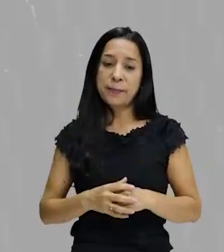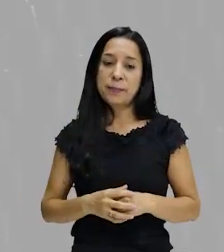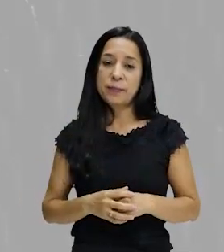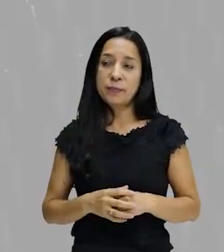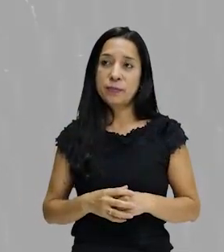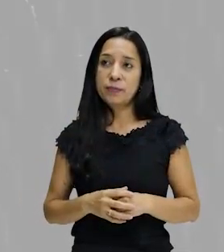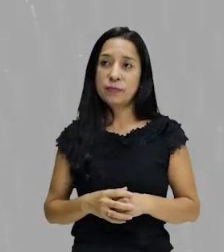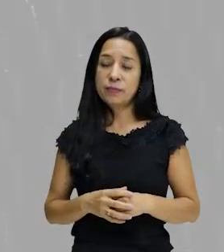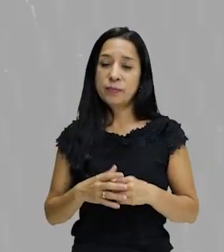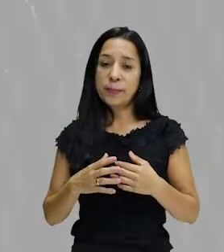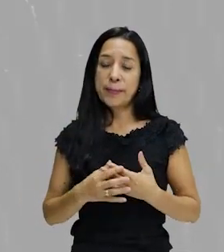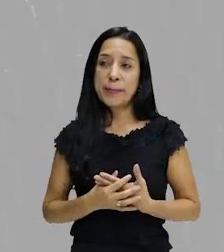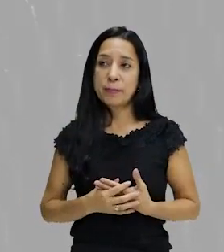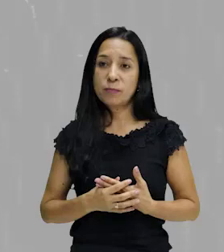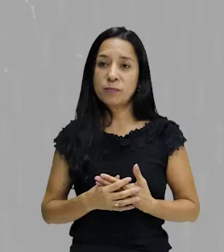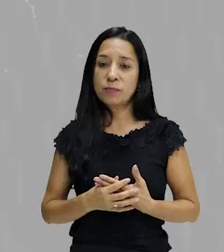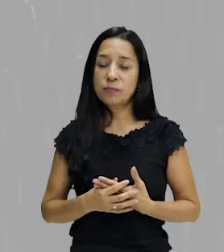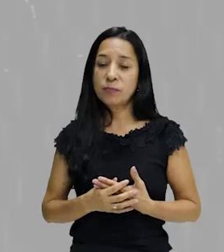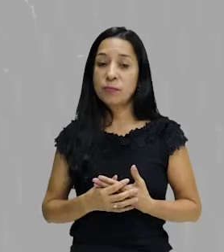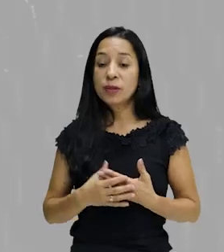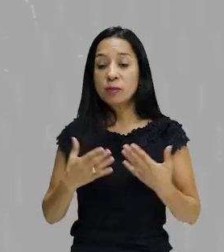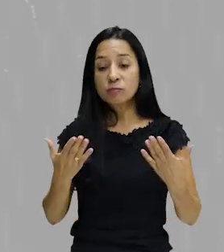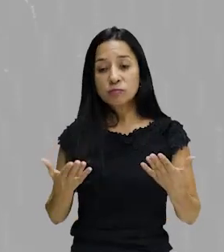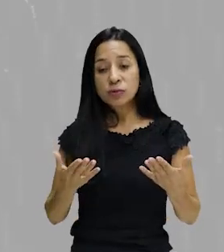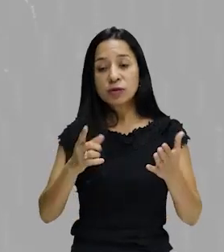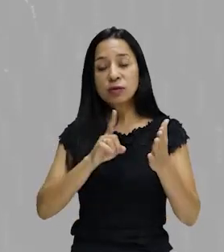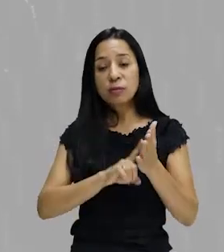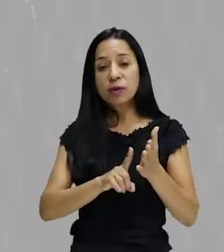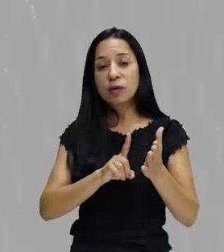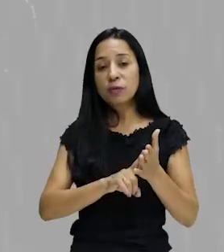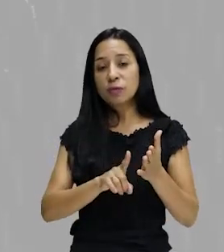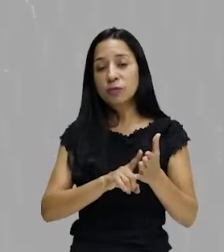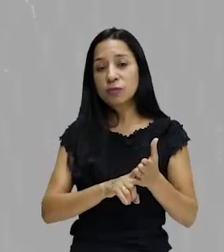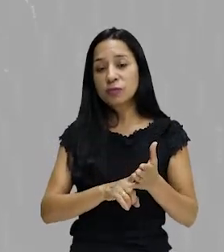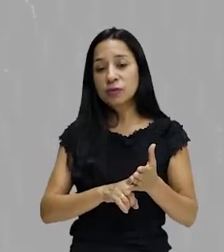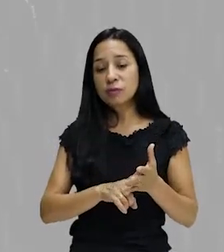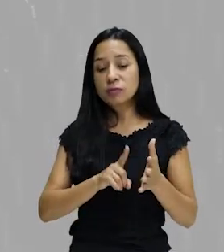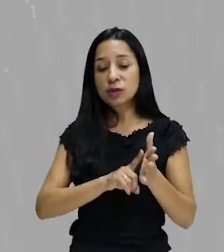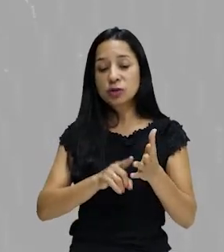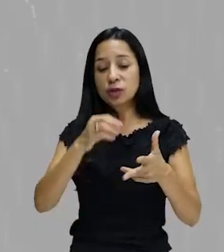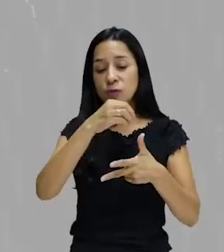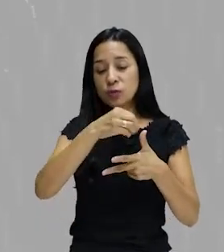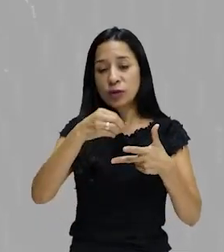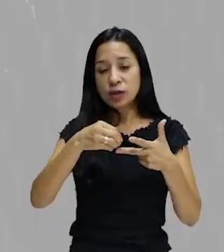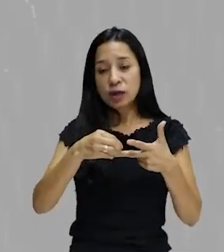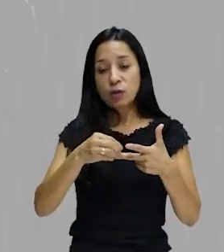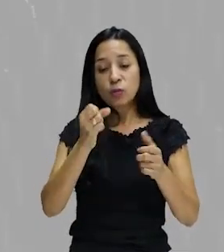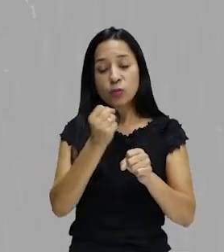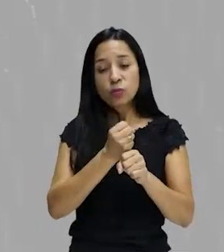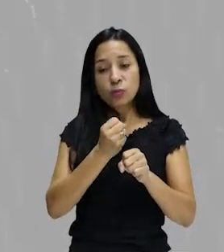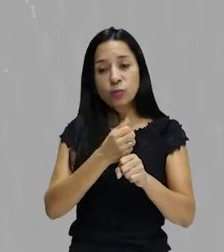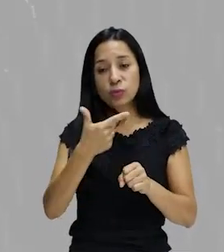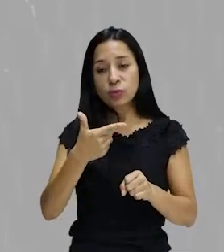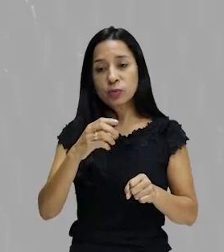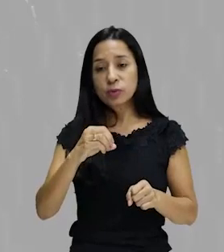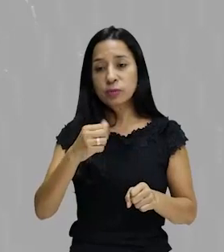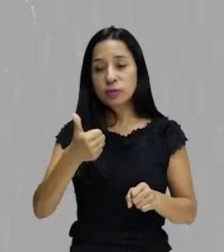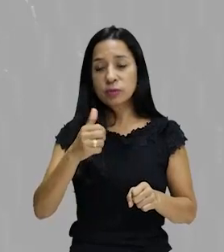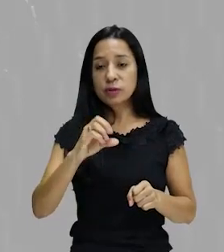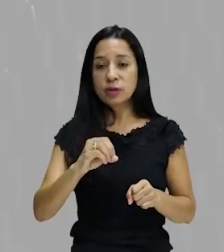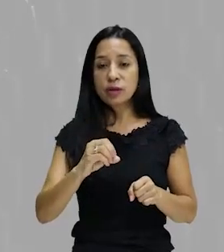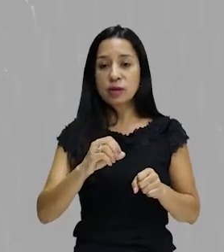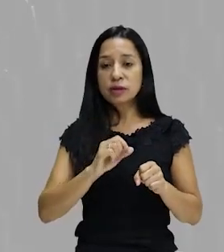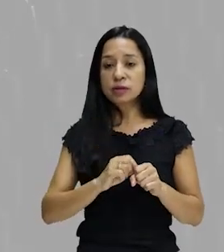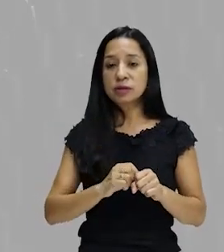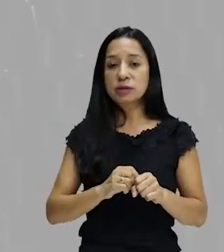Então, gente, com esta questão, a questão do Enem, né, 2010, uma questão que foi muito bem trabalhada,